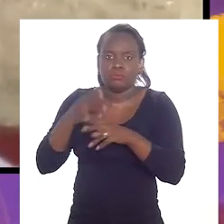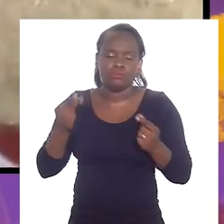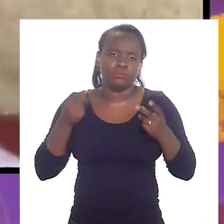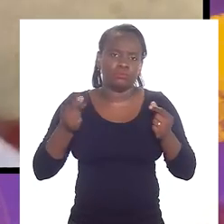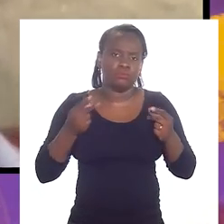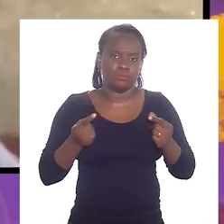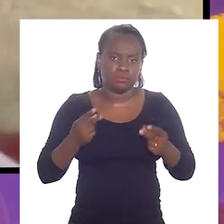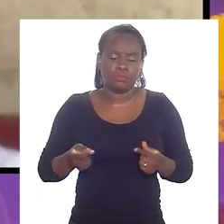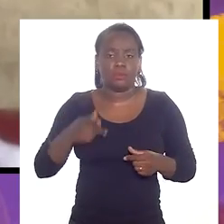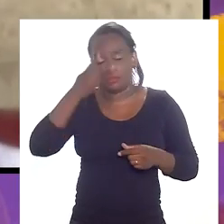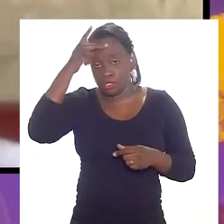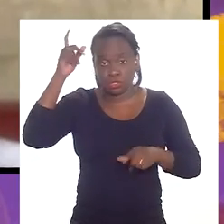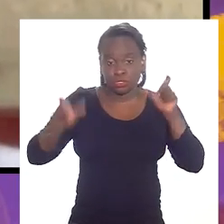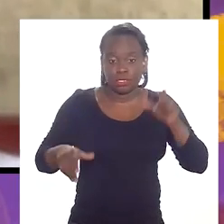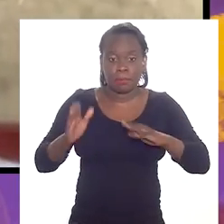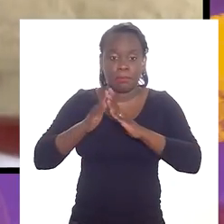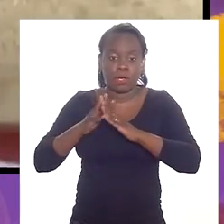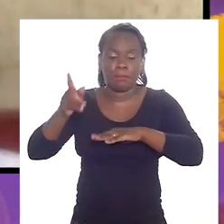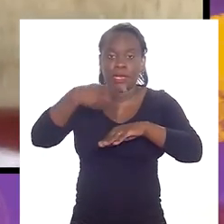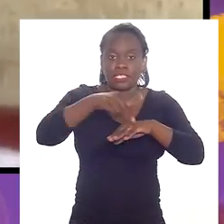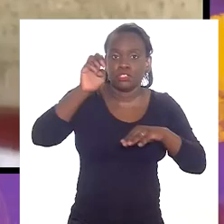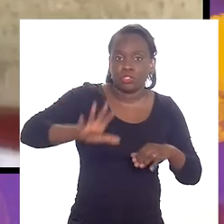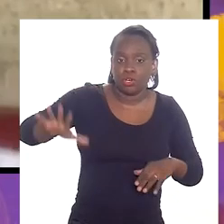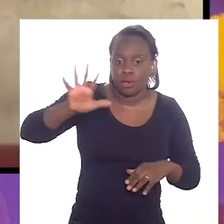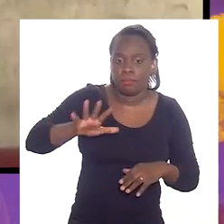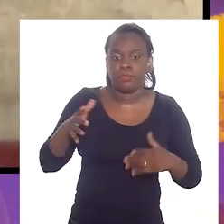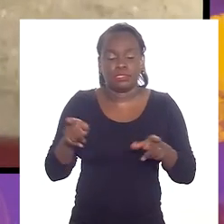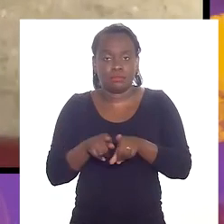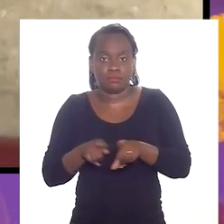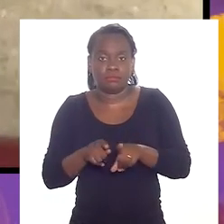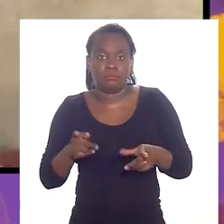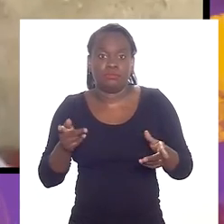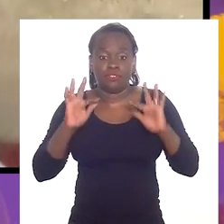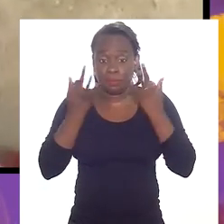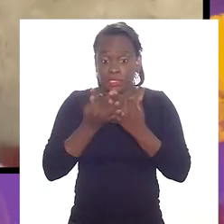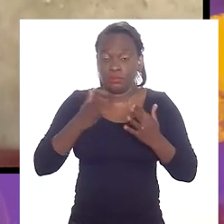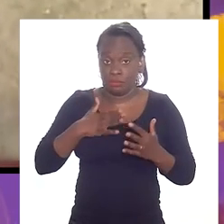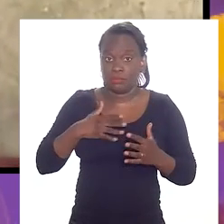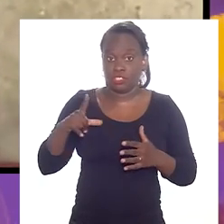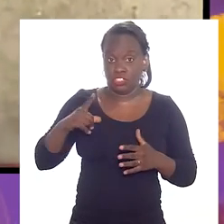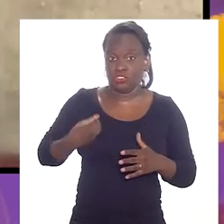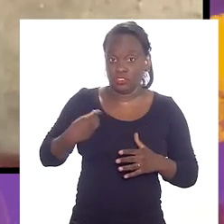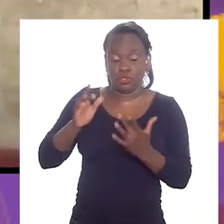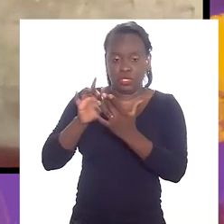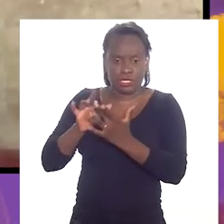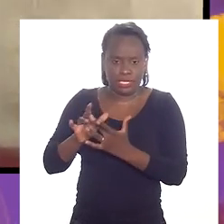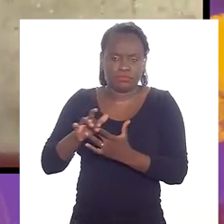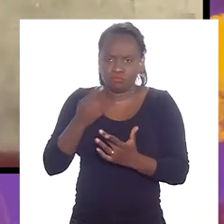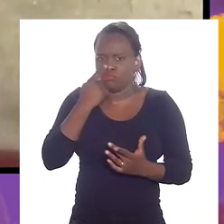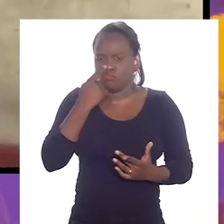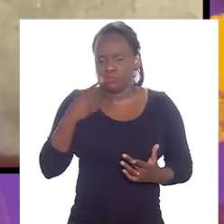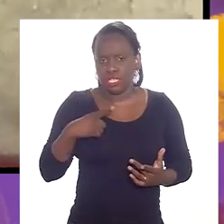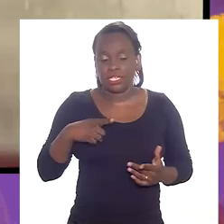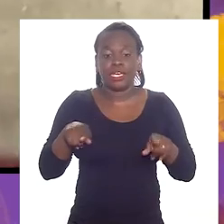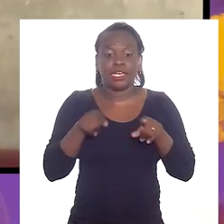conversando há muito tempo de pessoas que moram em países da Europa inclusive parentes da minha família que eu tenho importado